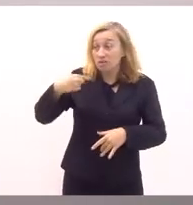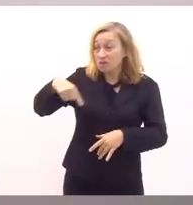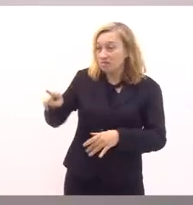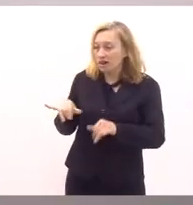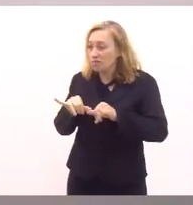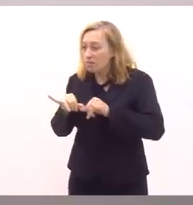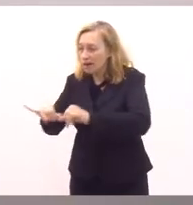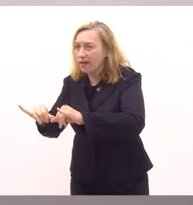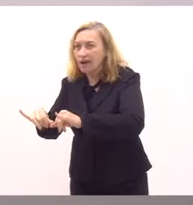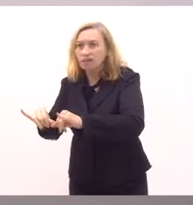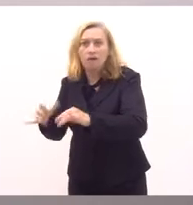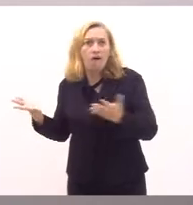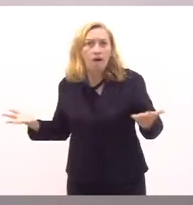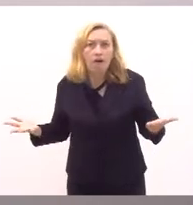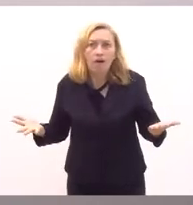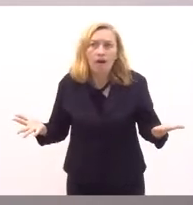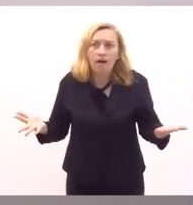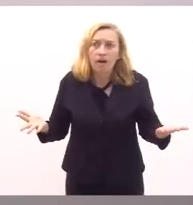mercado